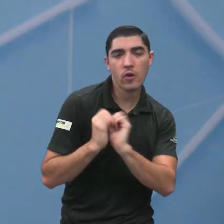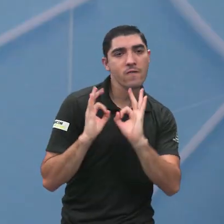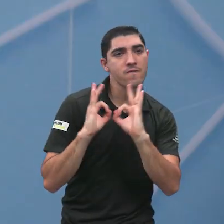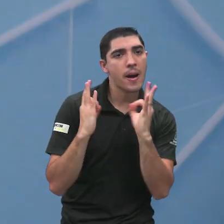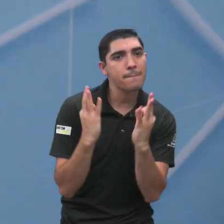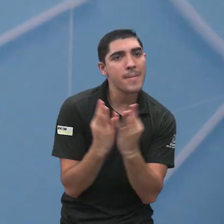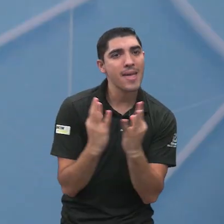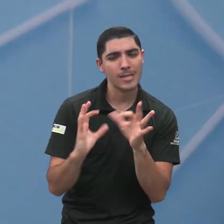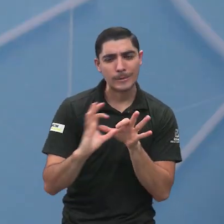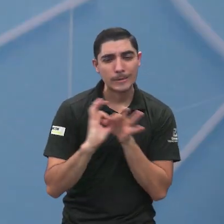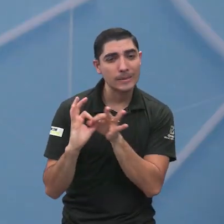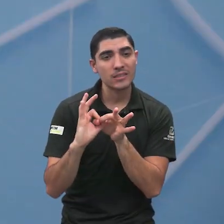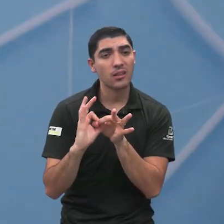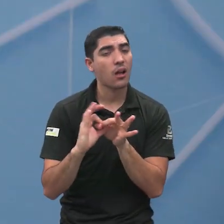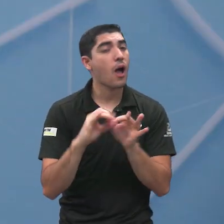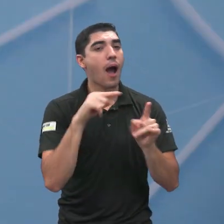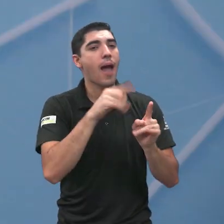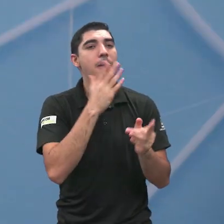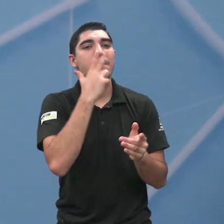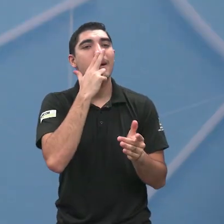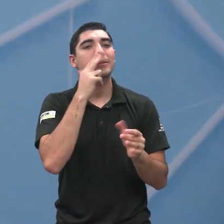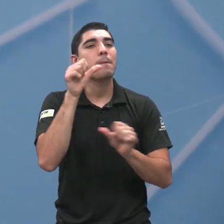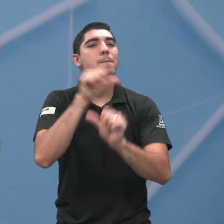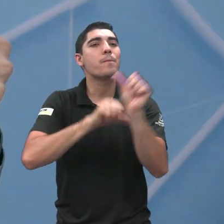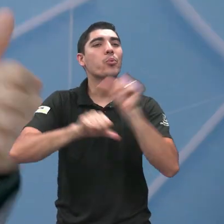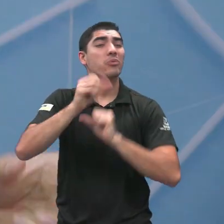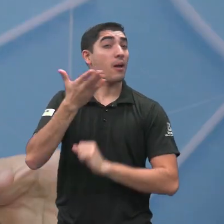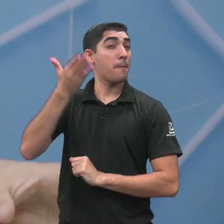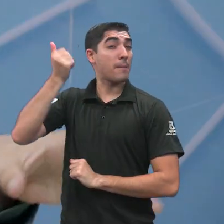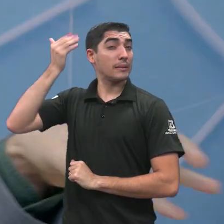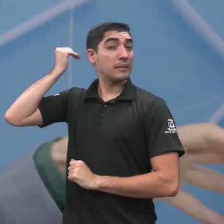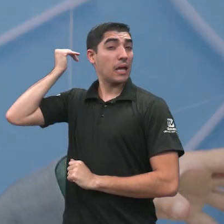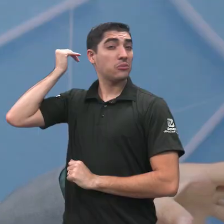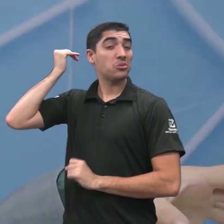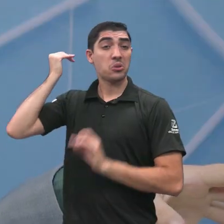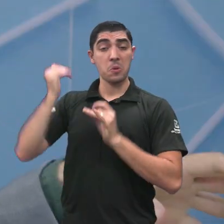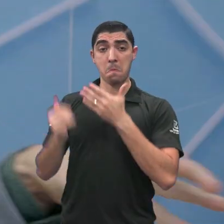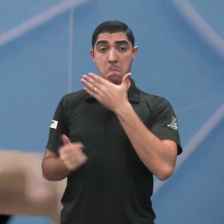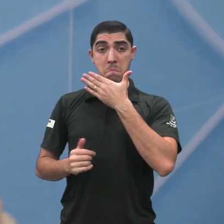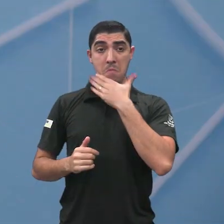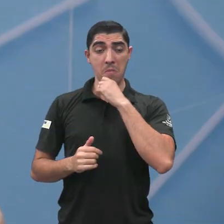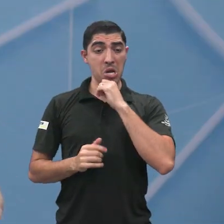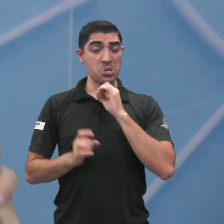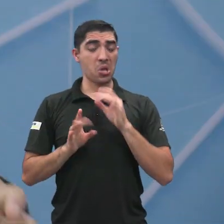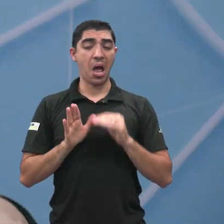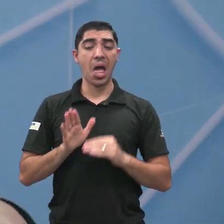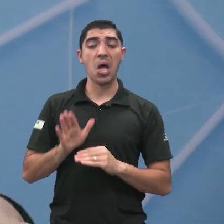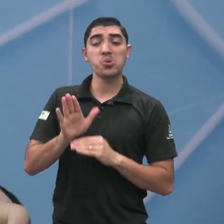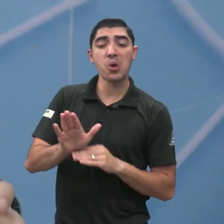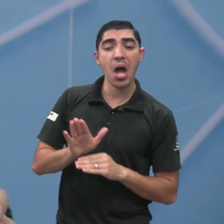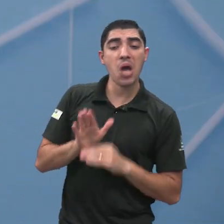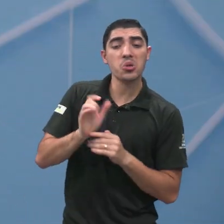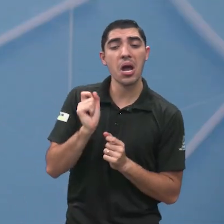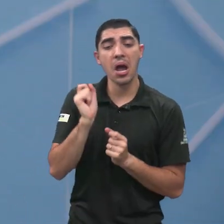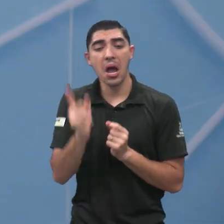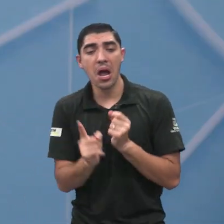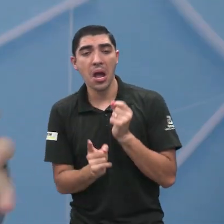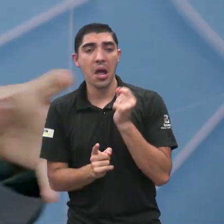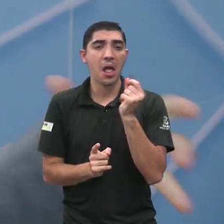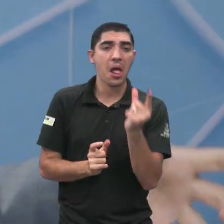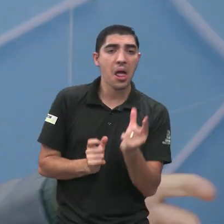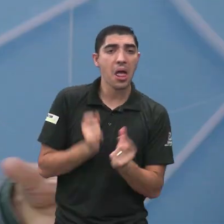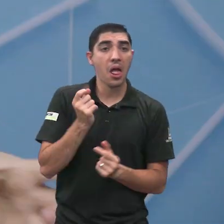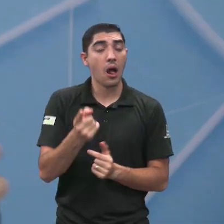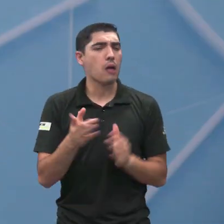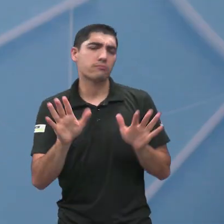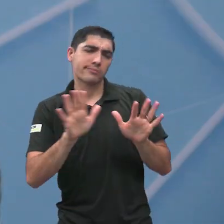não fica preso no modelo antigo, arcaico, em que o pai só cooperava. Não, agora o pai coopera objetivamente, com questões